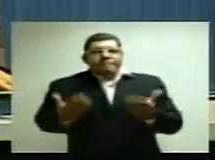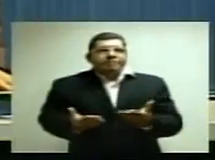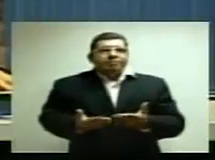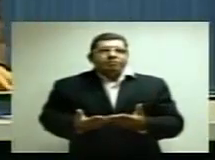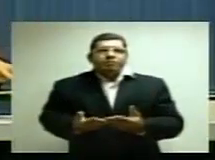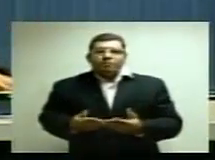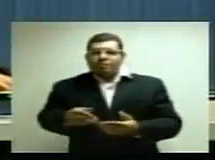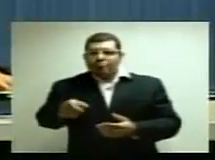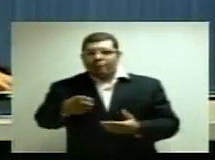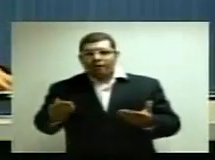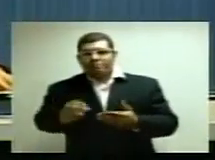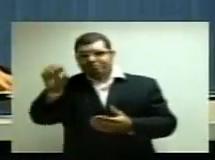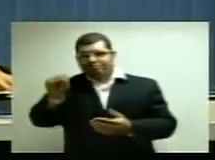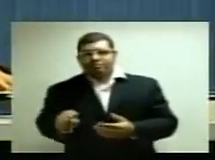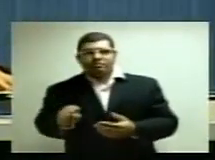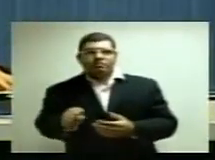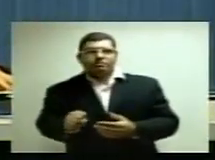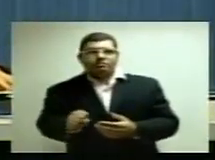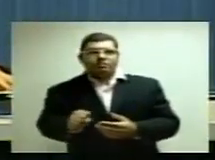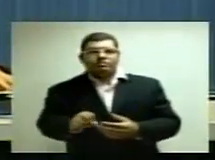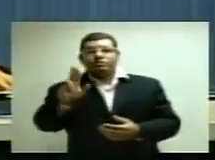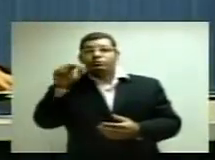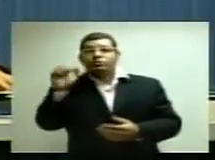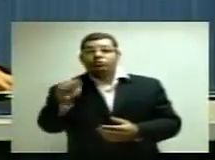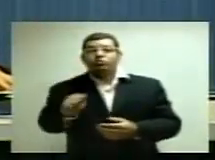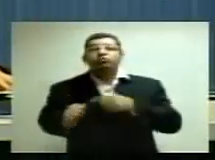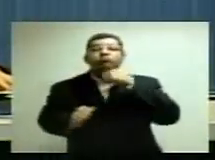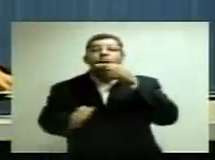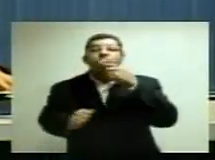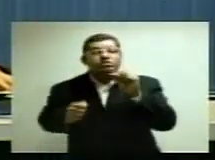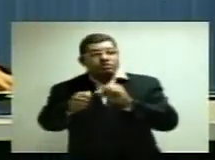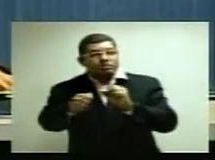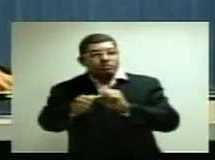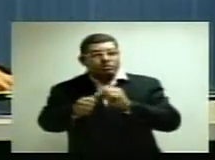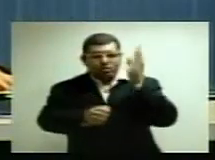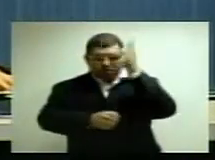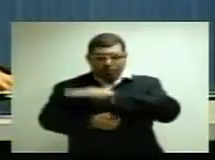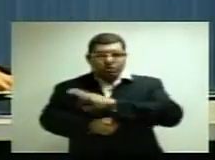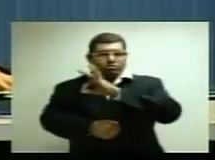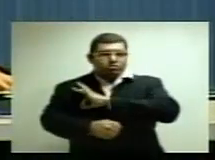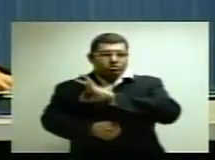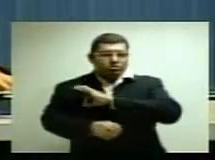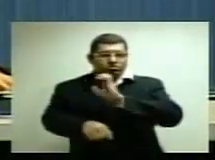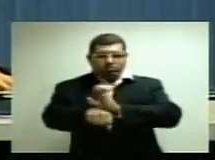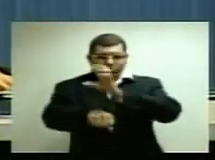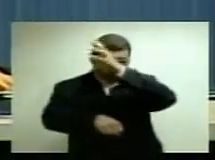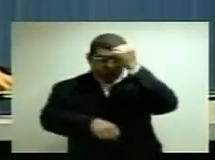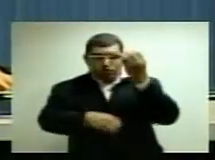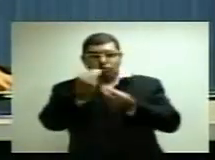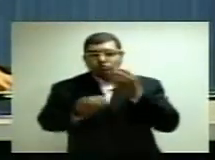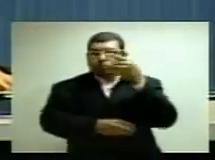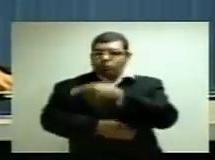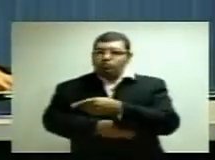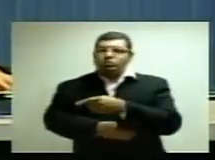O ex-governador, hoje senador, nunca ninguém fez tanto mal à Polícia Militar do Estado do Amazonas como